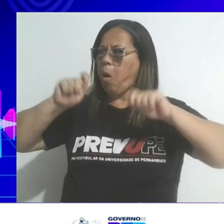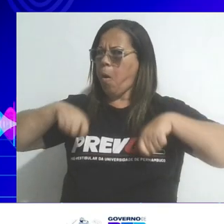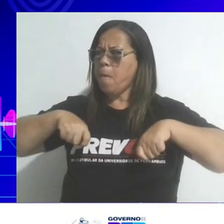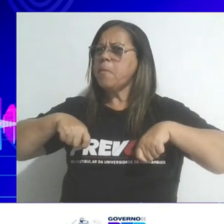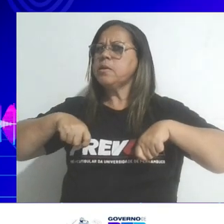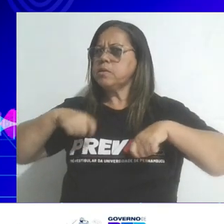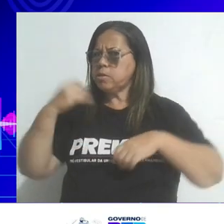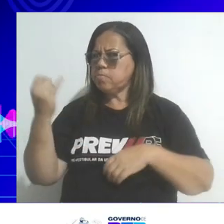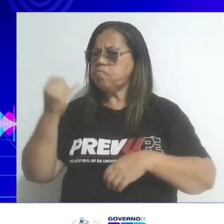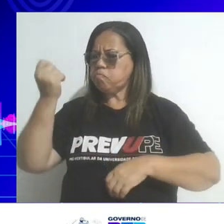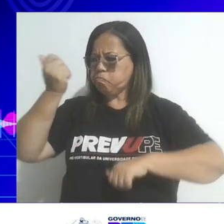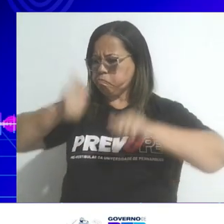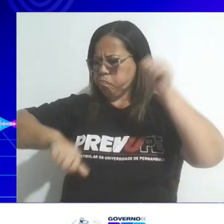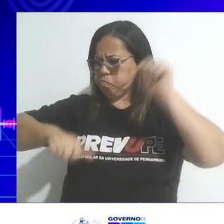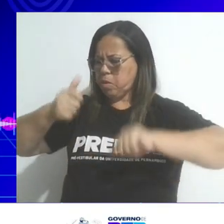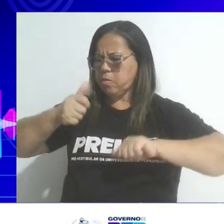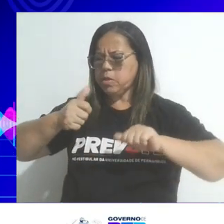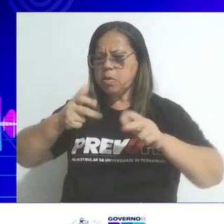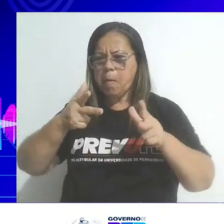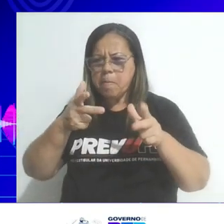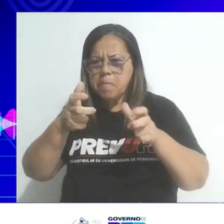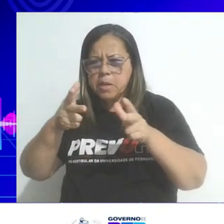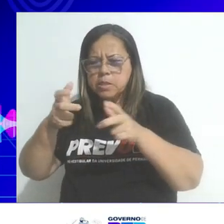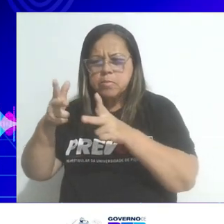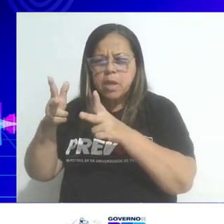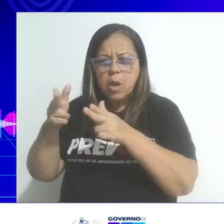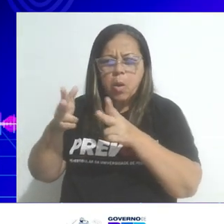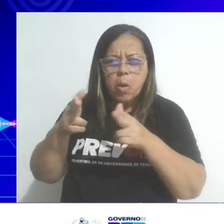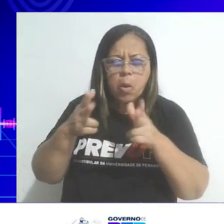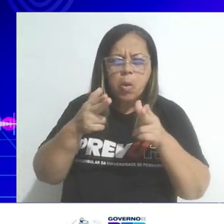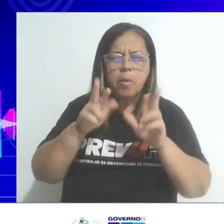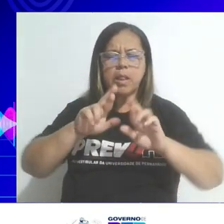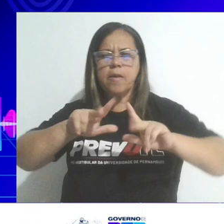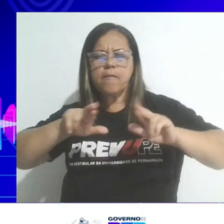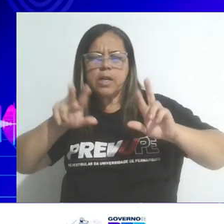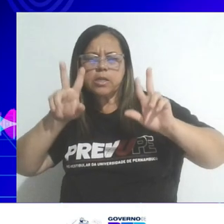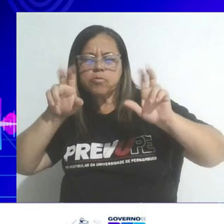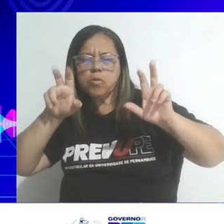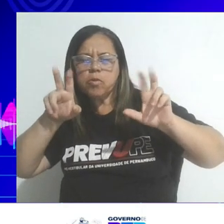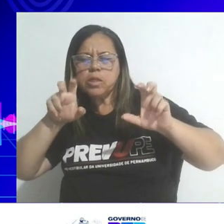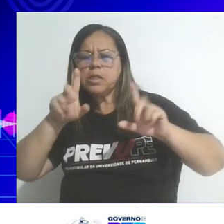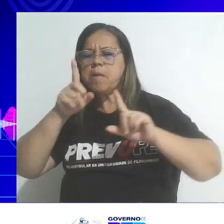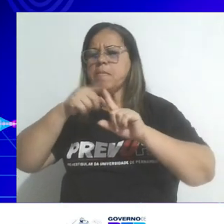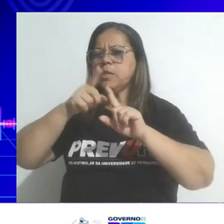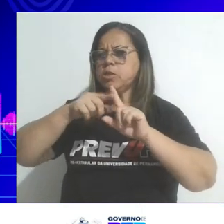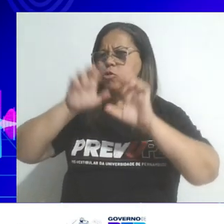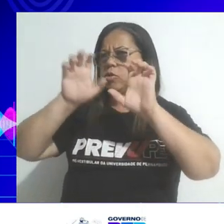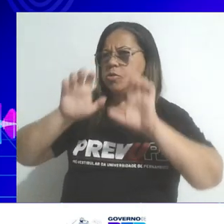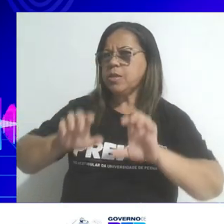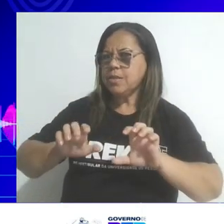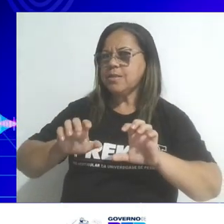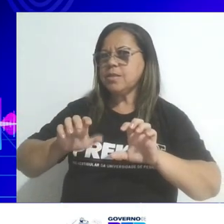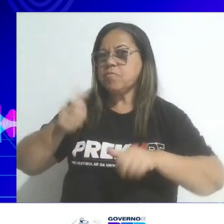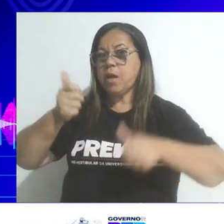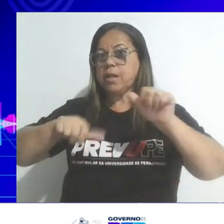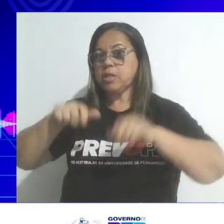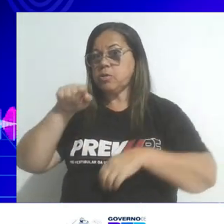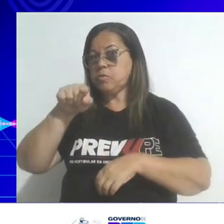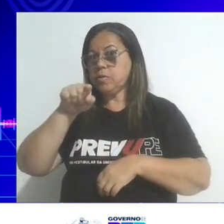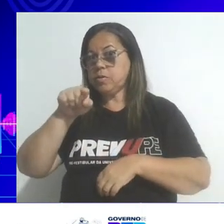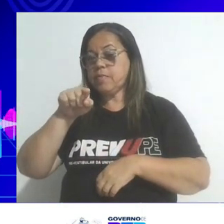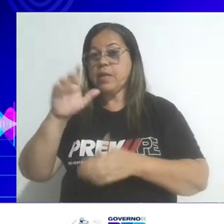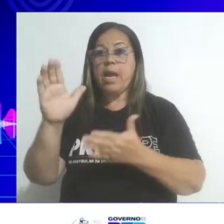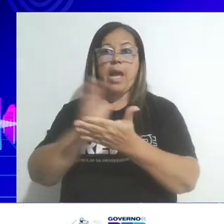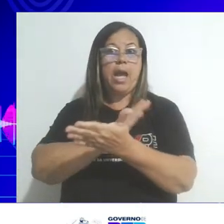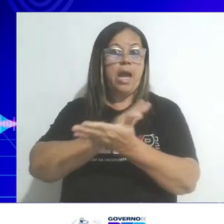comumente avaliada identificar similaridades e diferenças nos temas estilos e culturas equece sua análise em